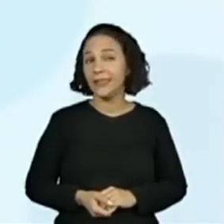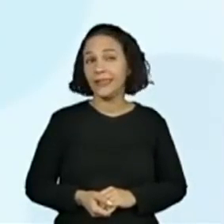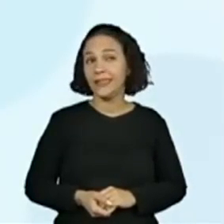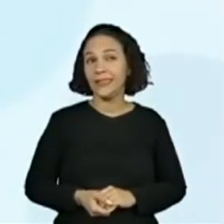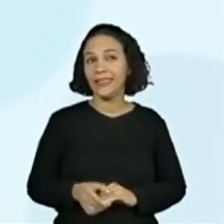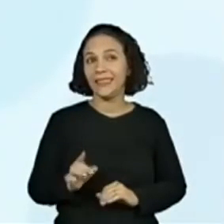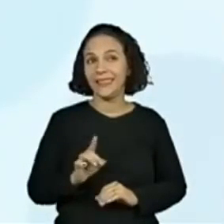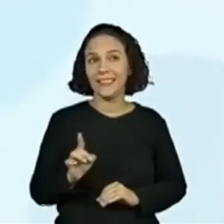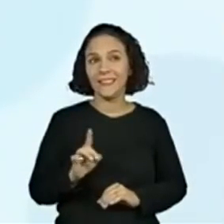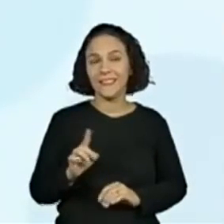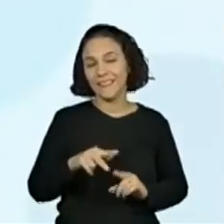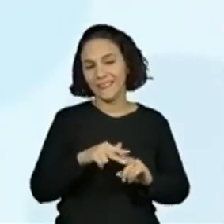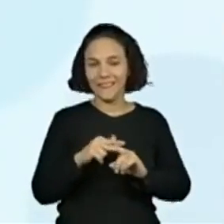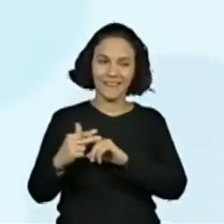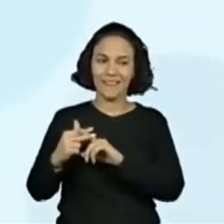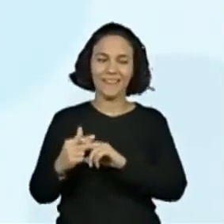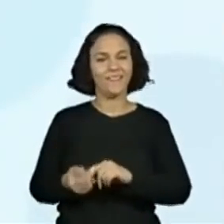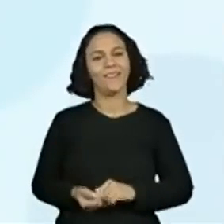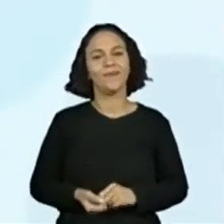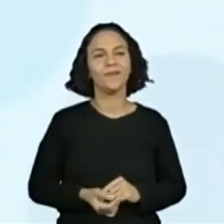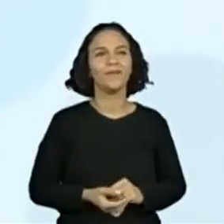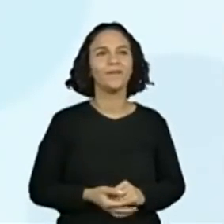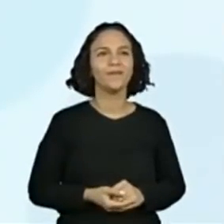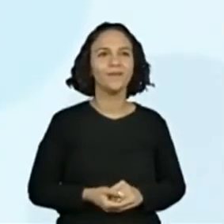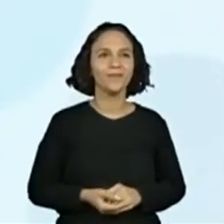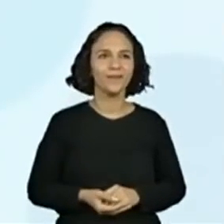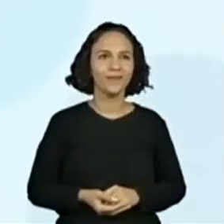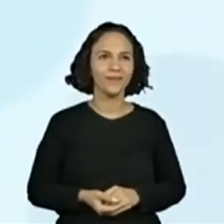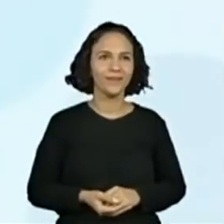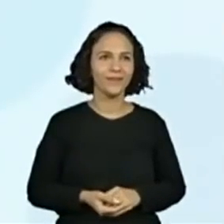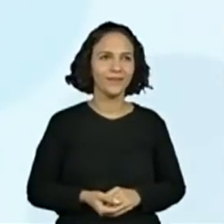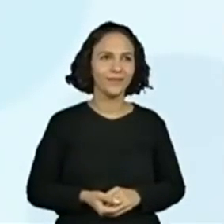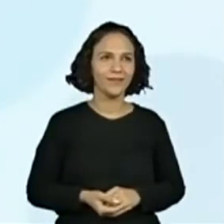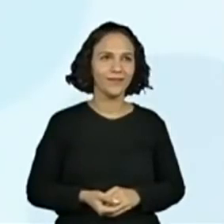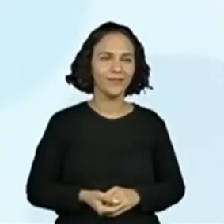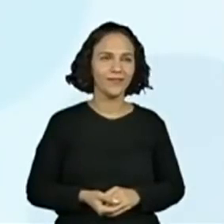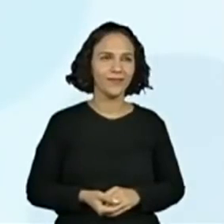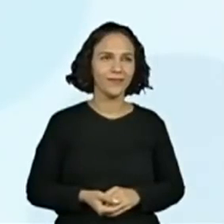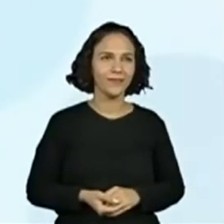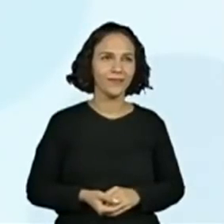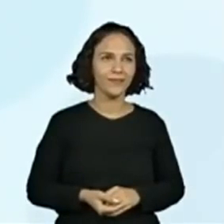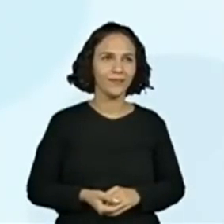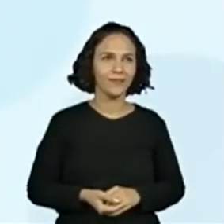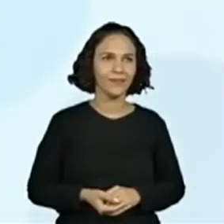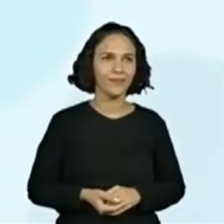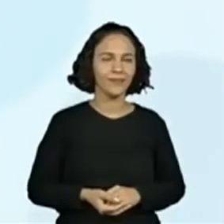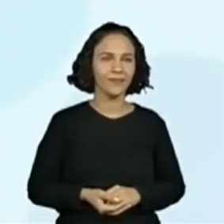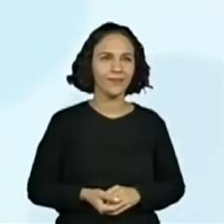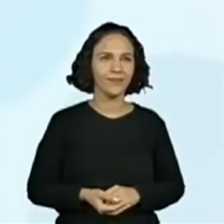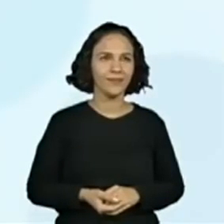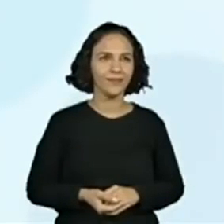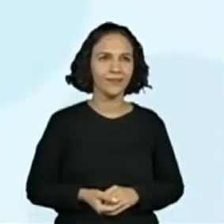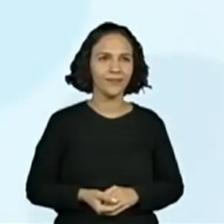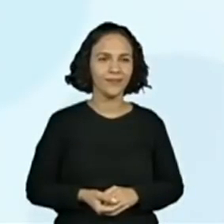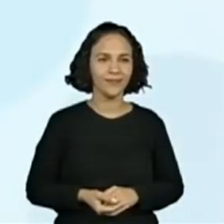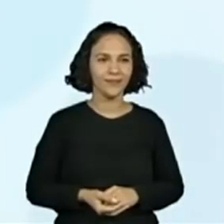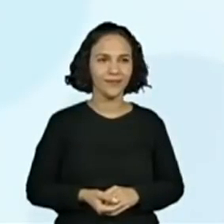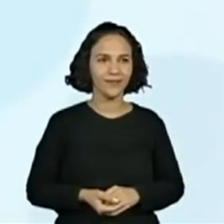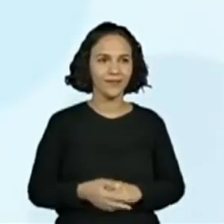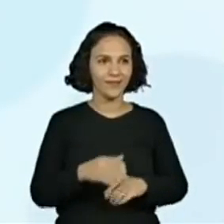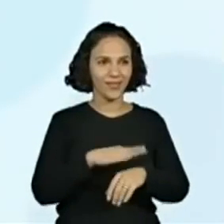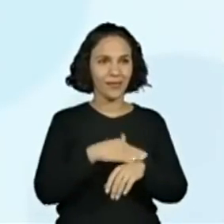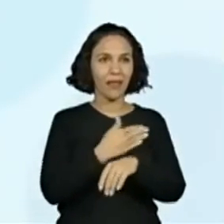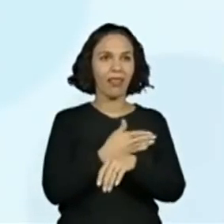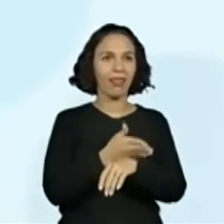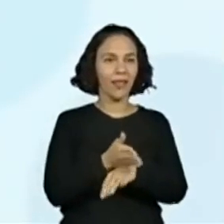Opa. Professora, não é. Vamos devagar. Isso. Ansiedade pra, contra pra terminar. Tempo. Isso. O tempo está indo,